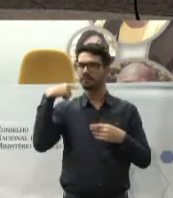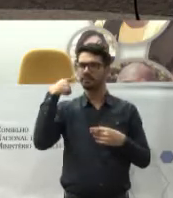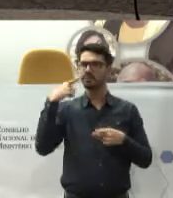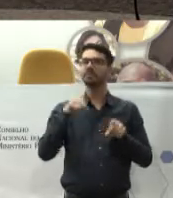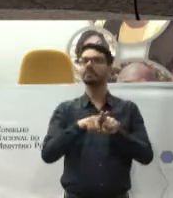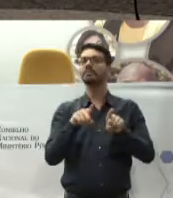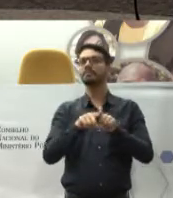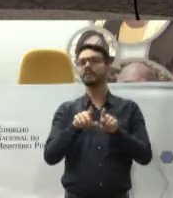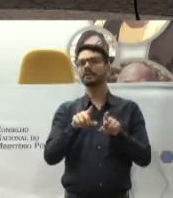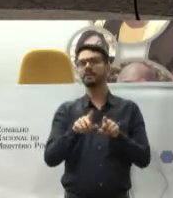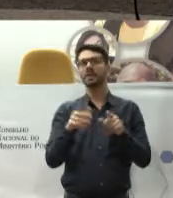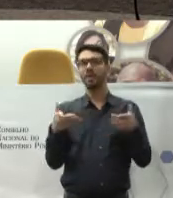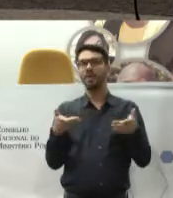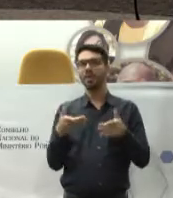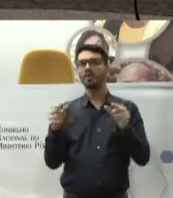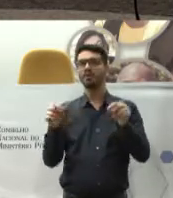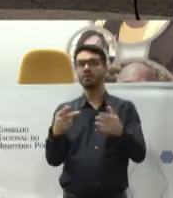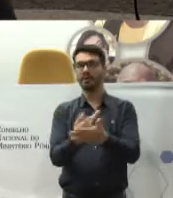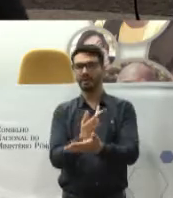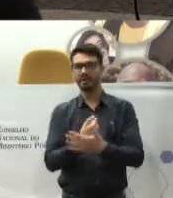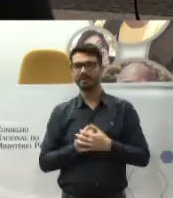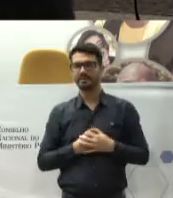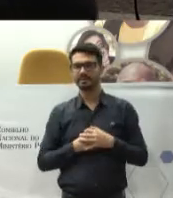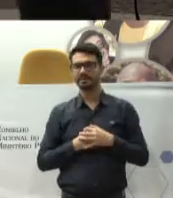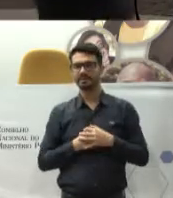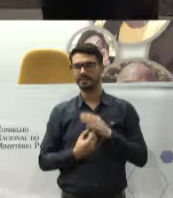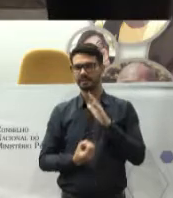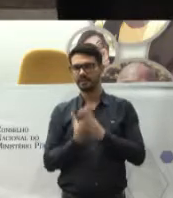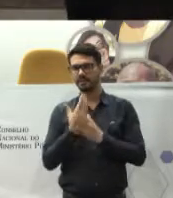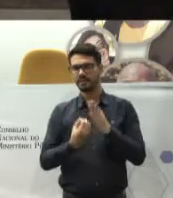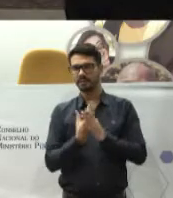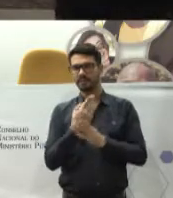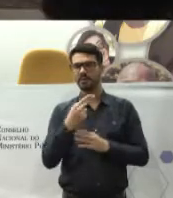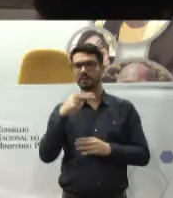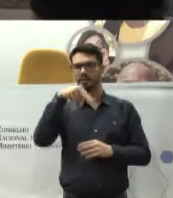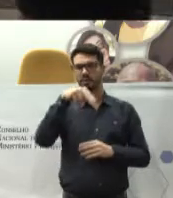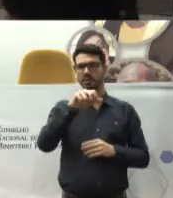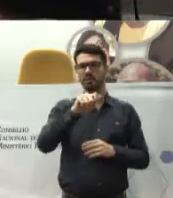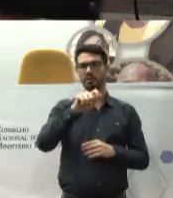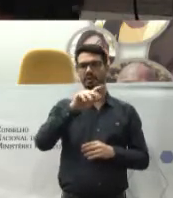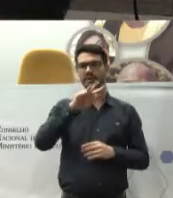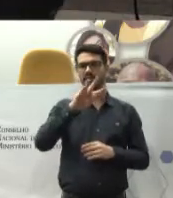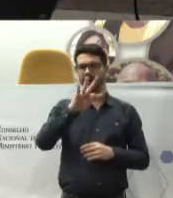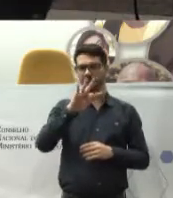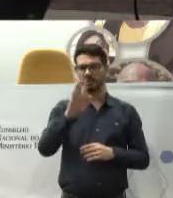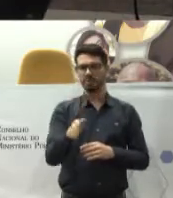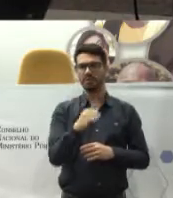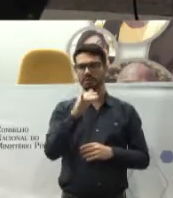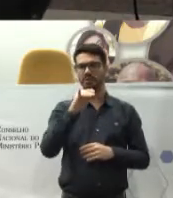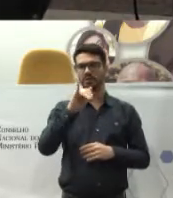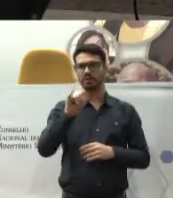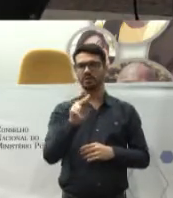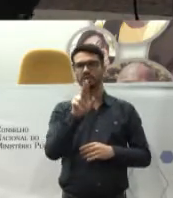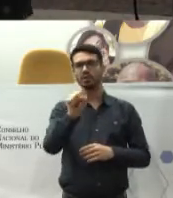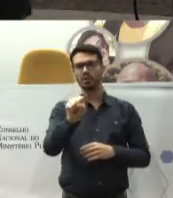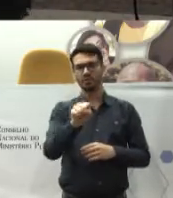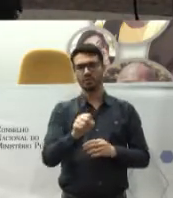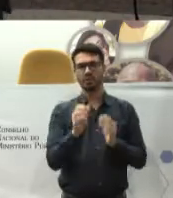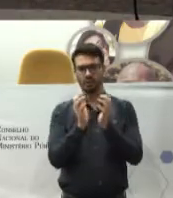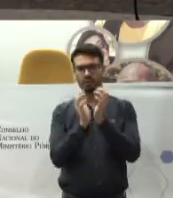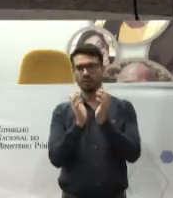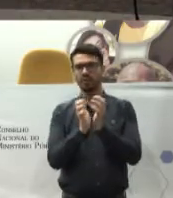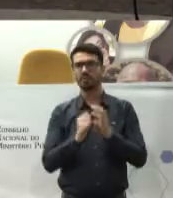sentença padrão. Hoje, com a criação do NatJus, e a gente pode